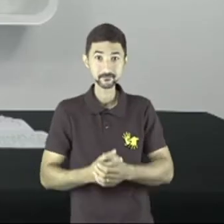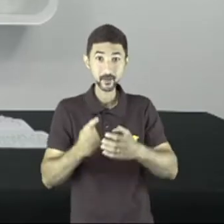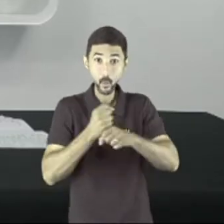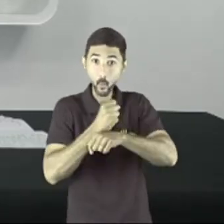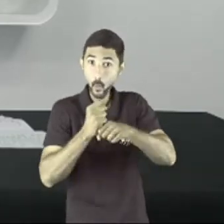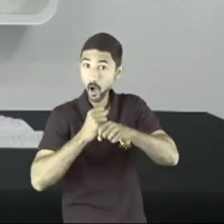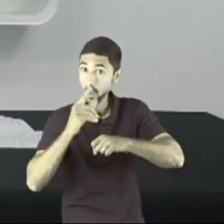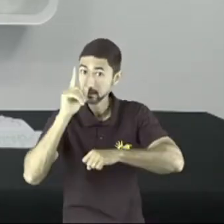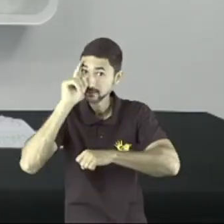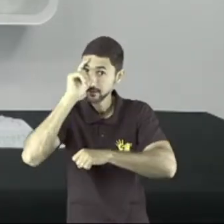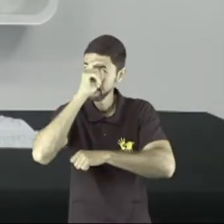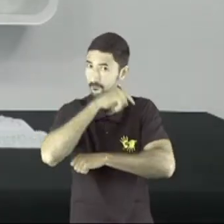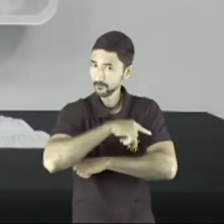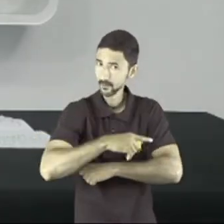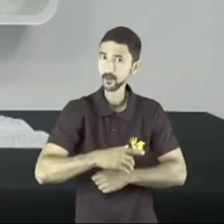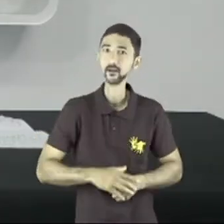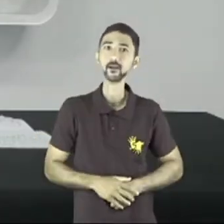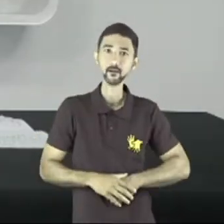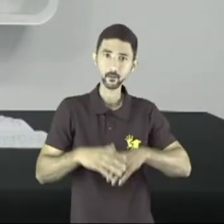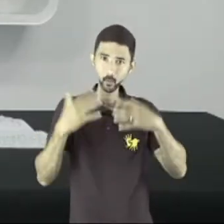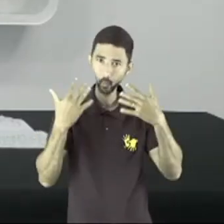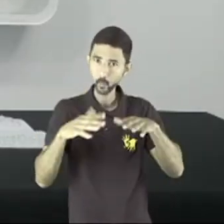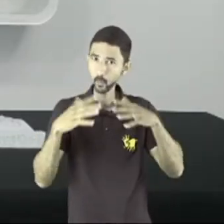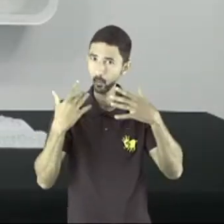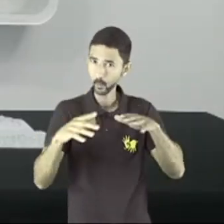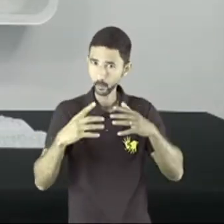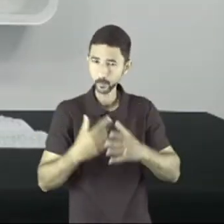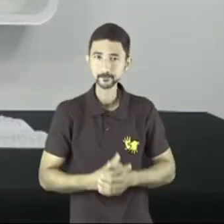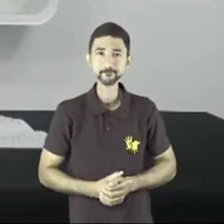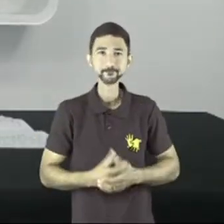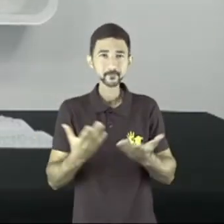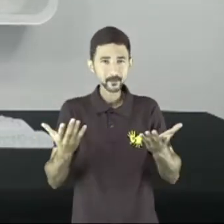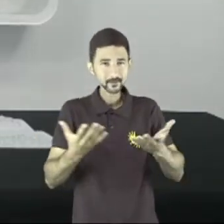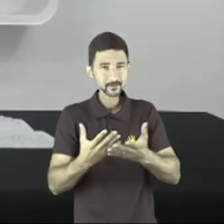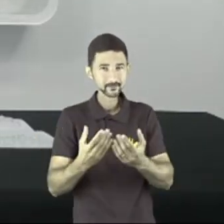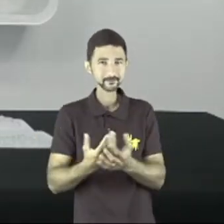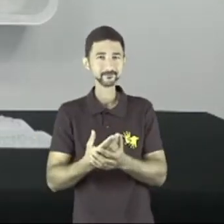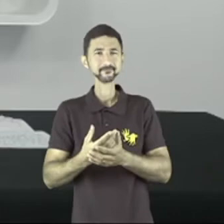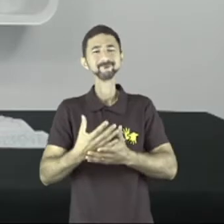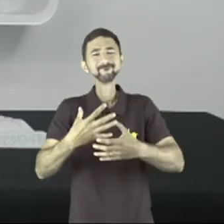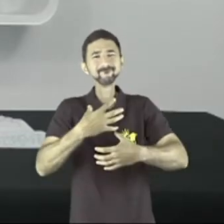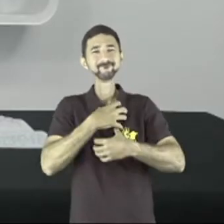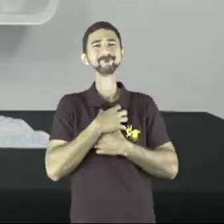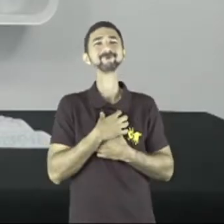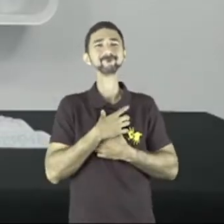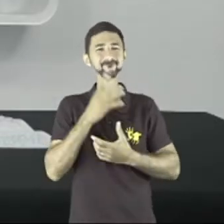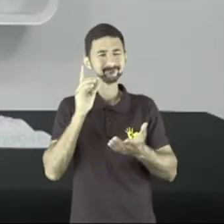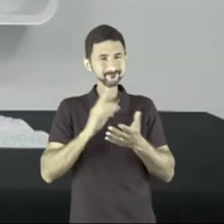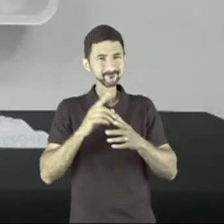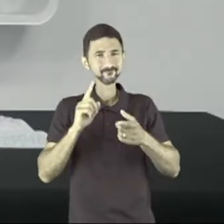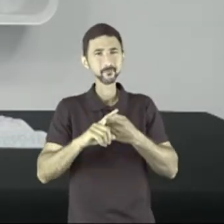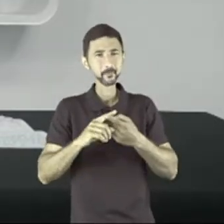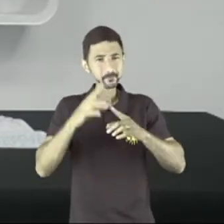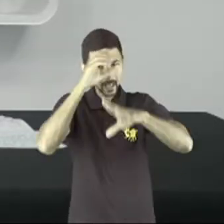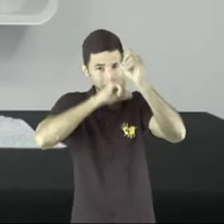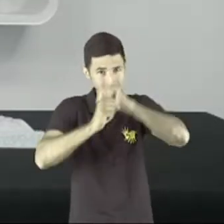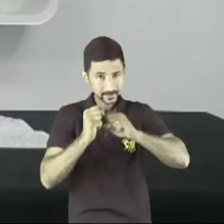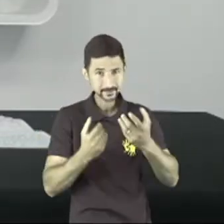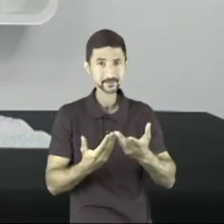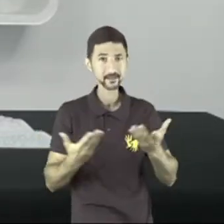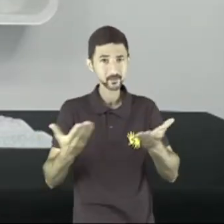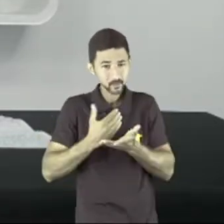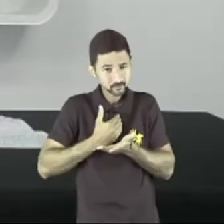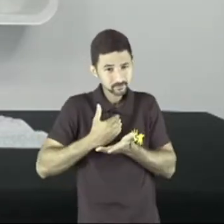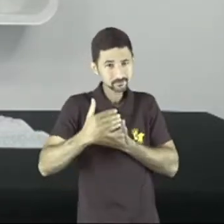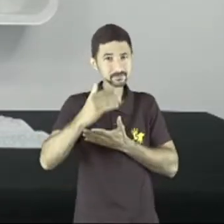ano difícil, muito difícil, mas que nos trouxe com certeza muitas aprendizagens e ainda